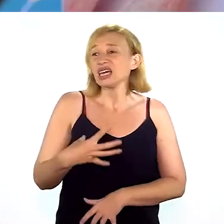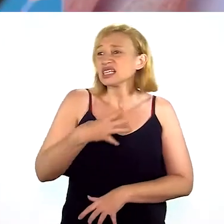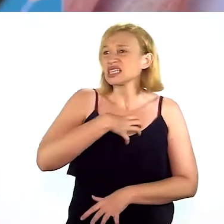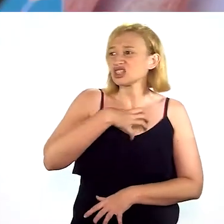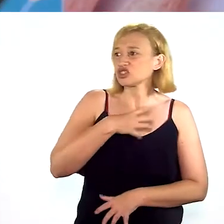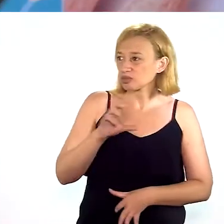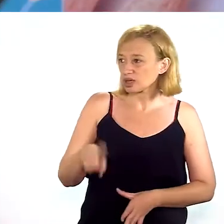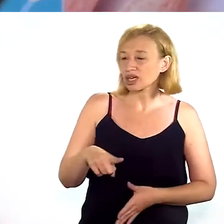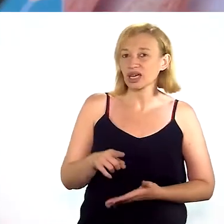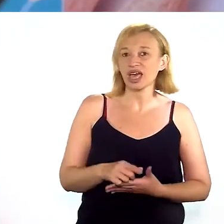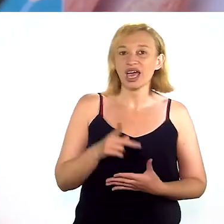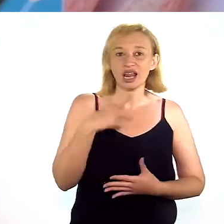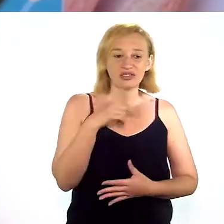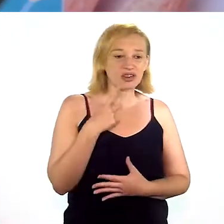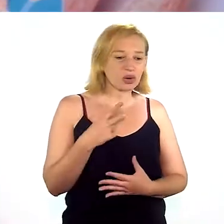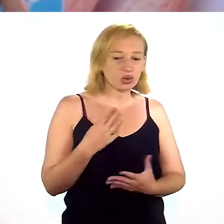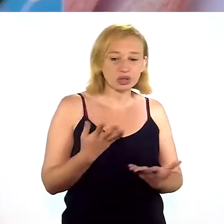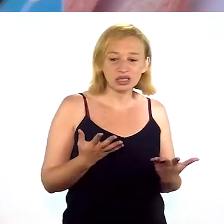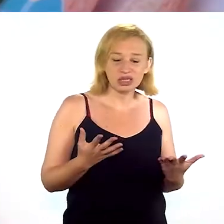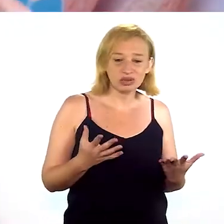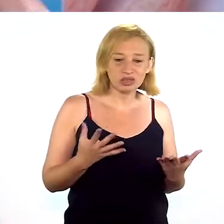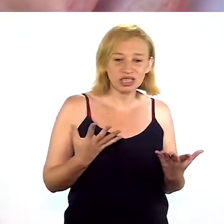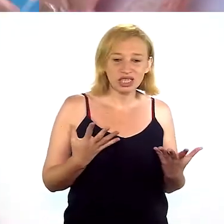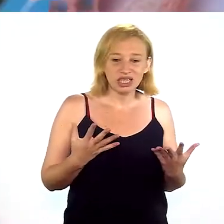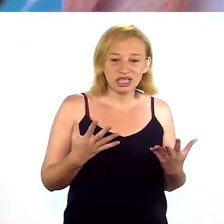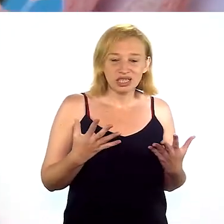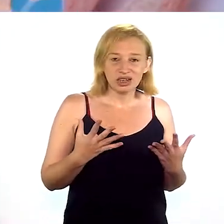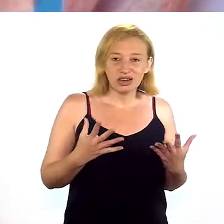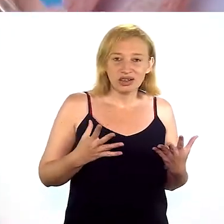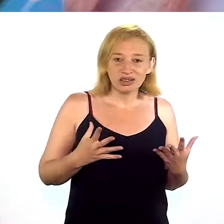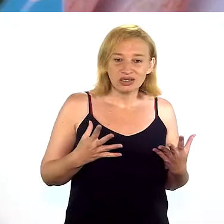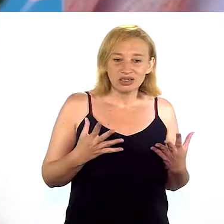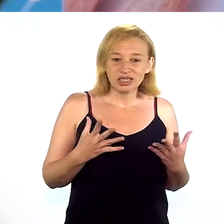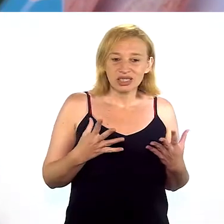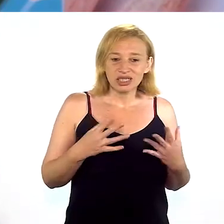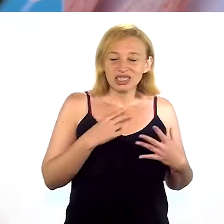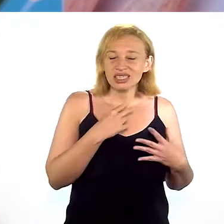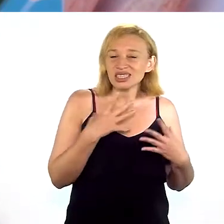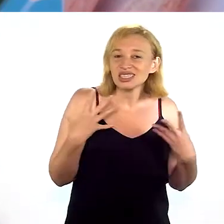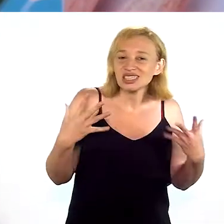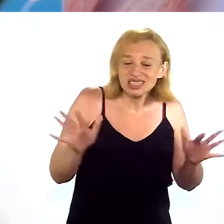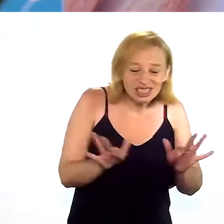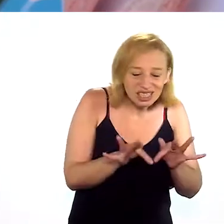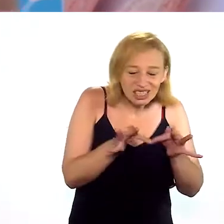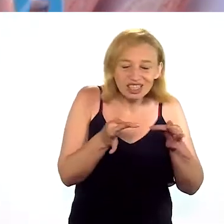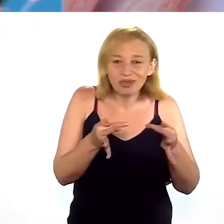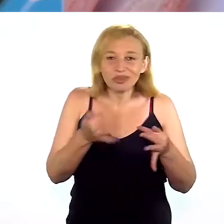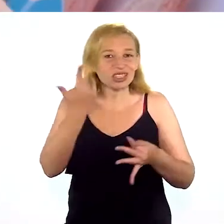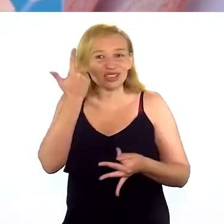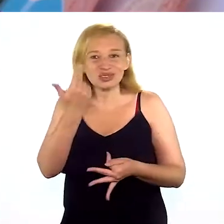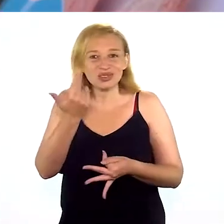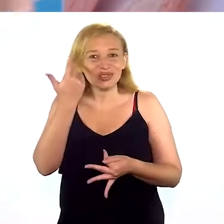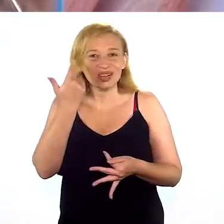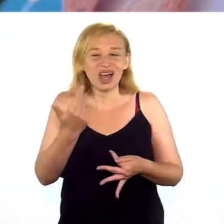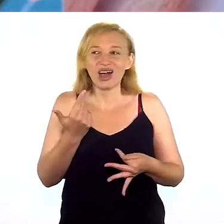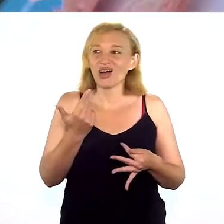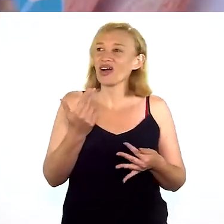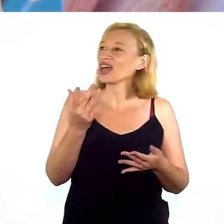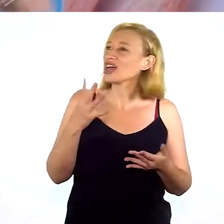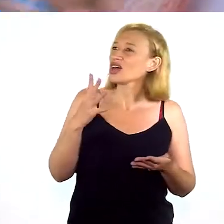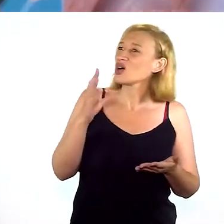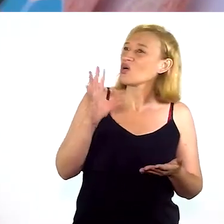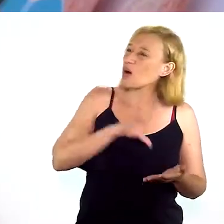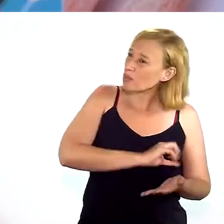Então, esses sentimentos... E ela falou de uma forma assim, tão gostosa, ela é artista também, então assim, tão natural.